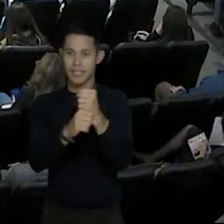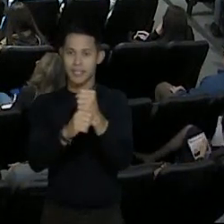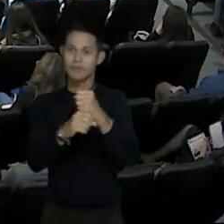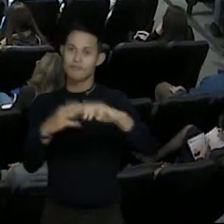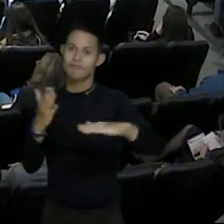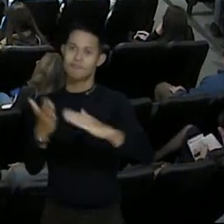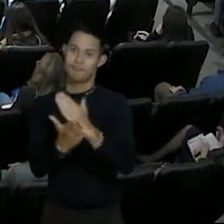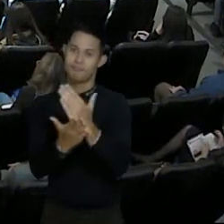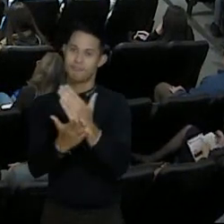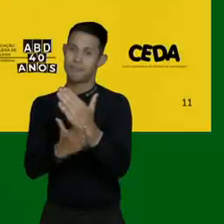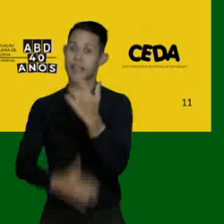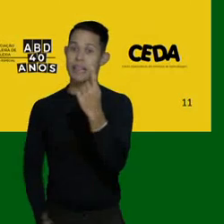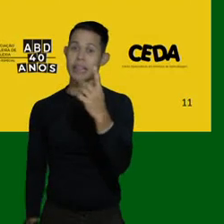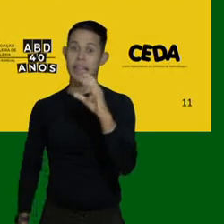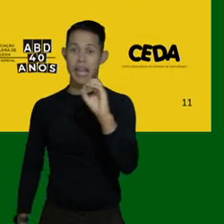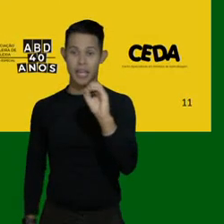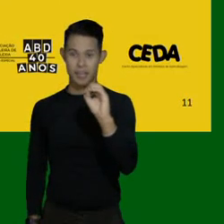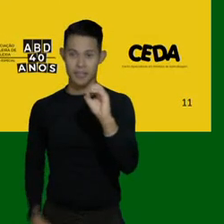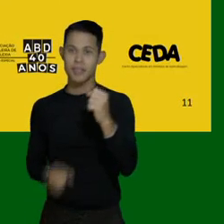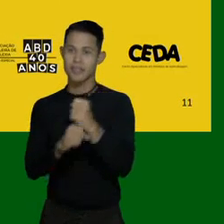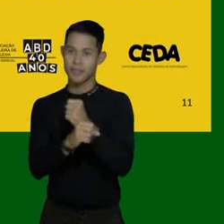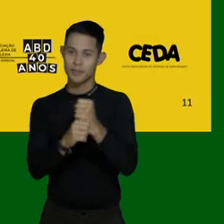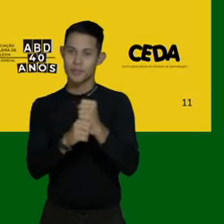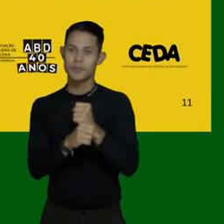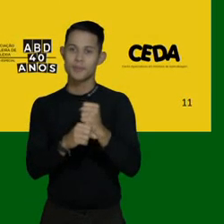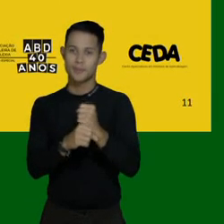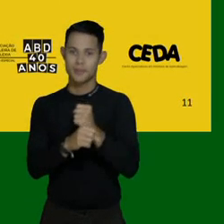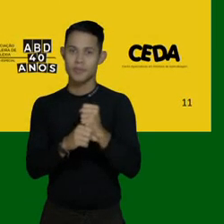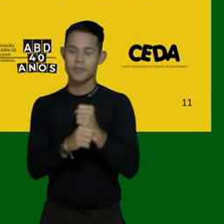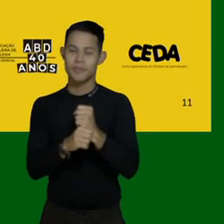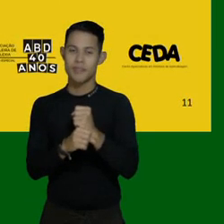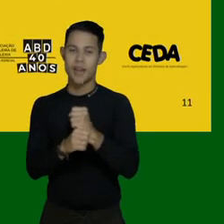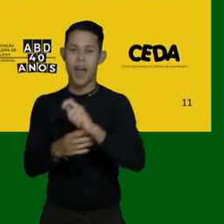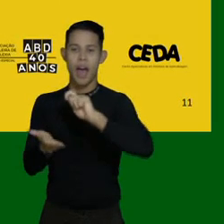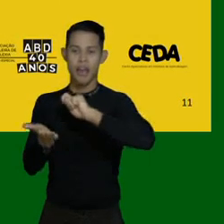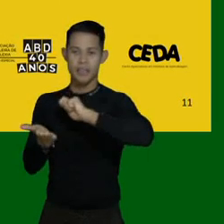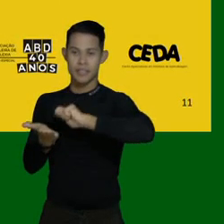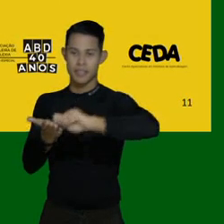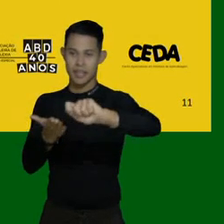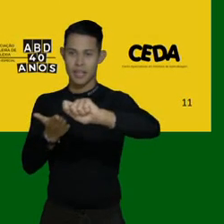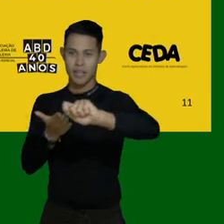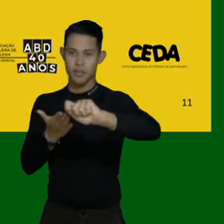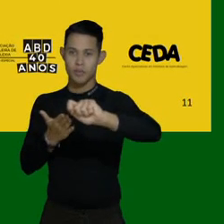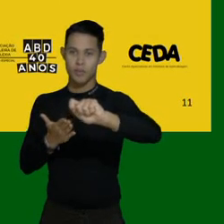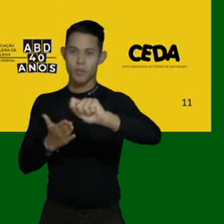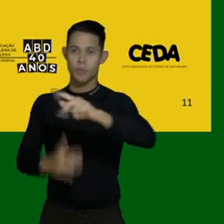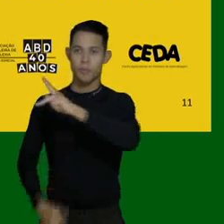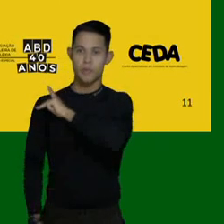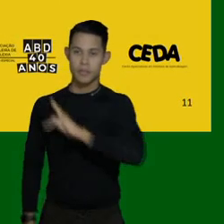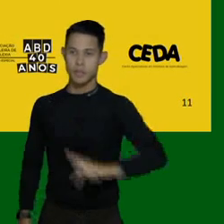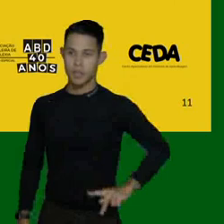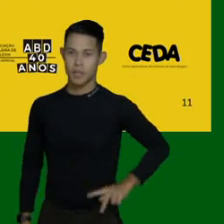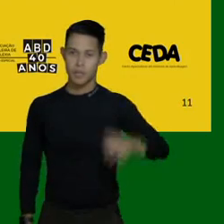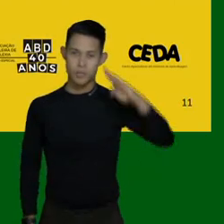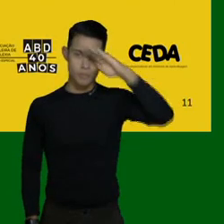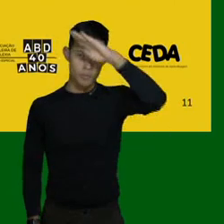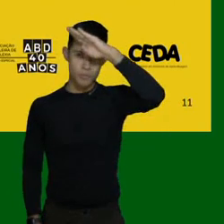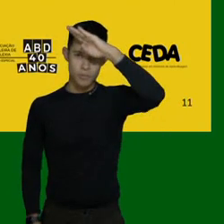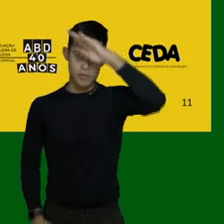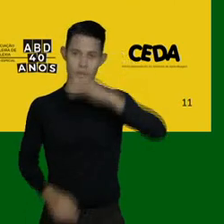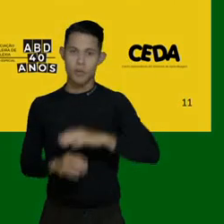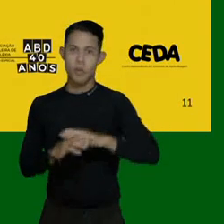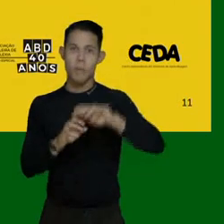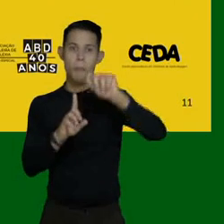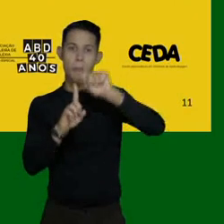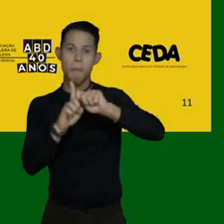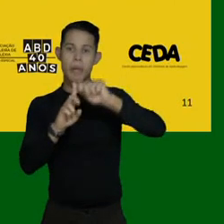Eh durante é assinada pelo bolsonaro ela durante meses